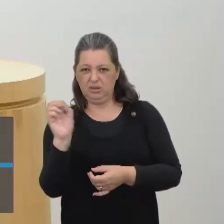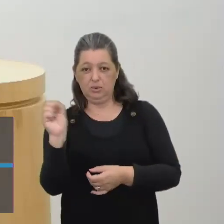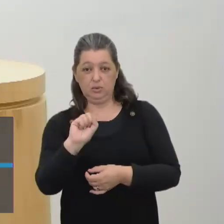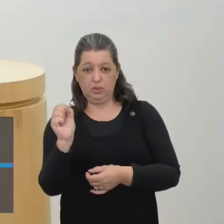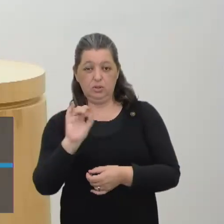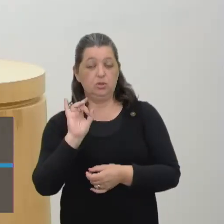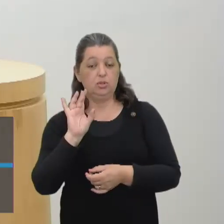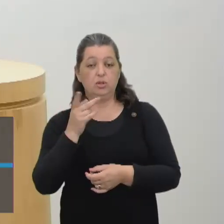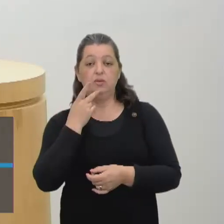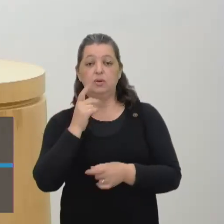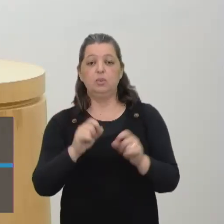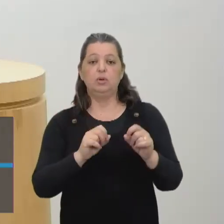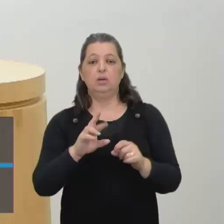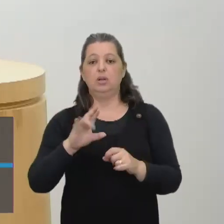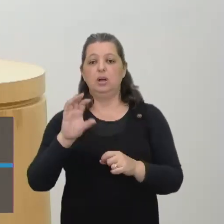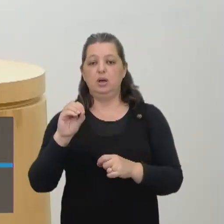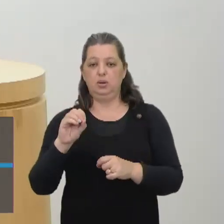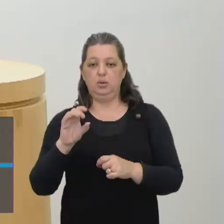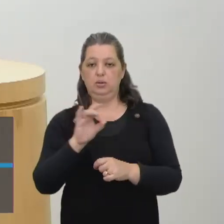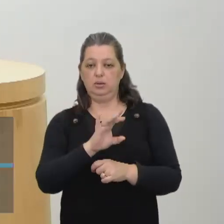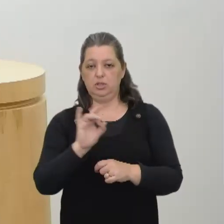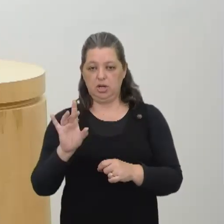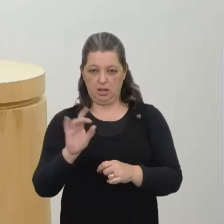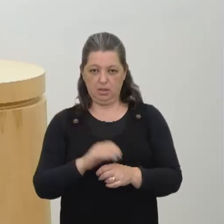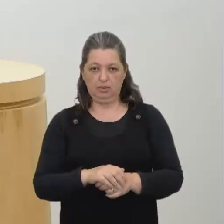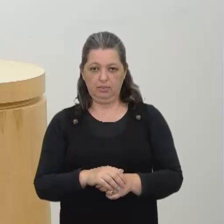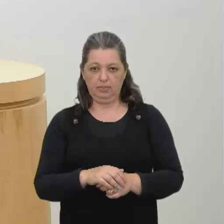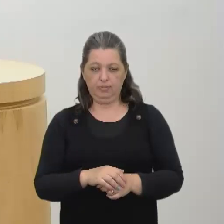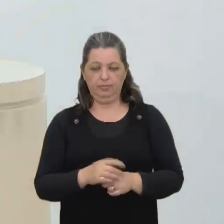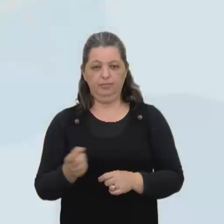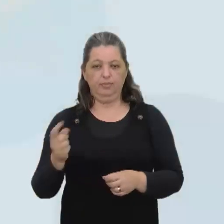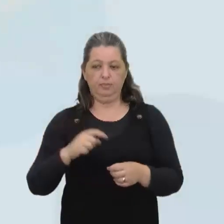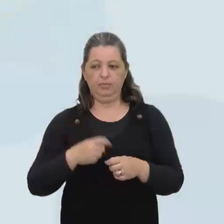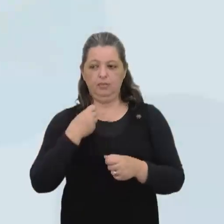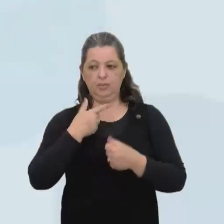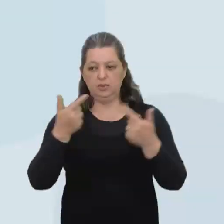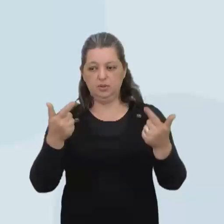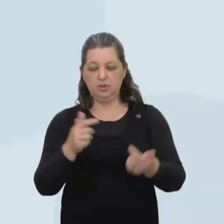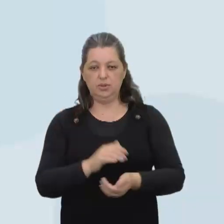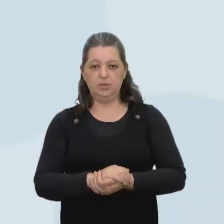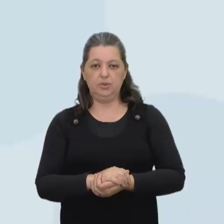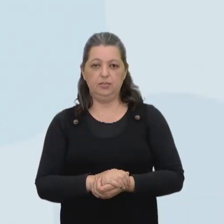só para você me falar quanto que é o raio de cada um deles, tá bom? Já voltamos, boa sorte.